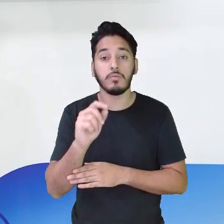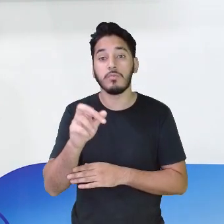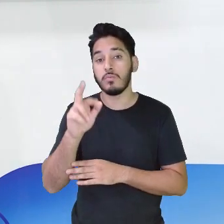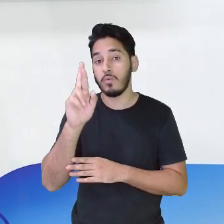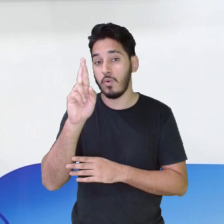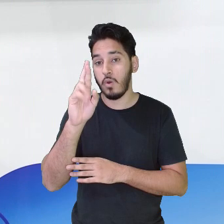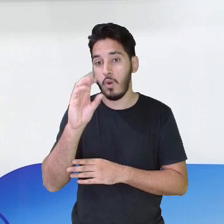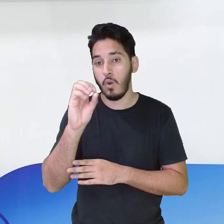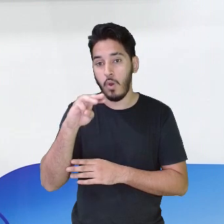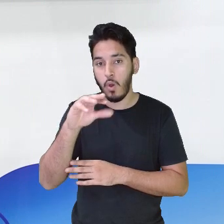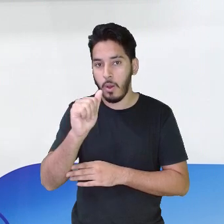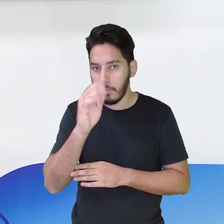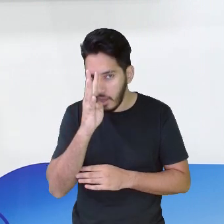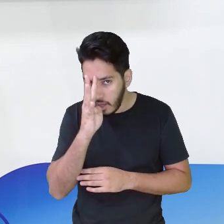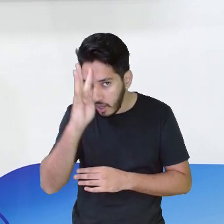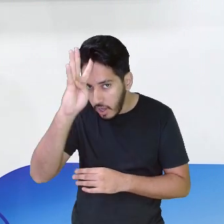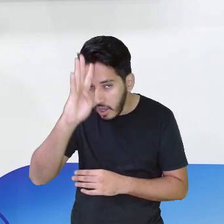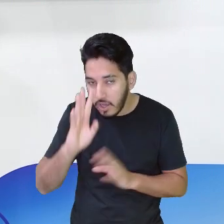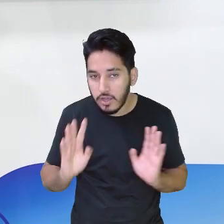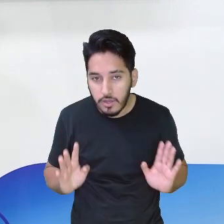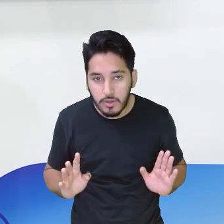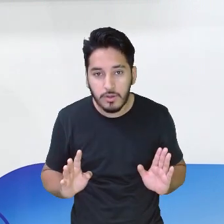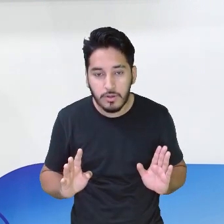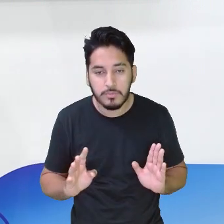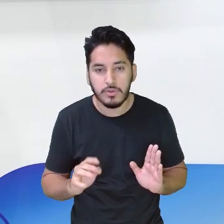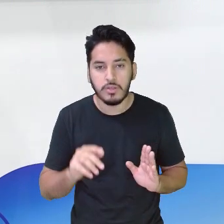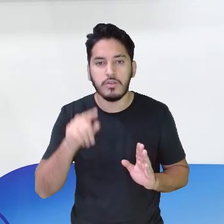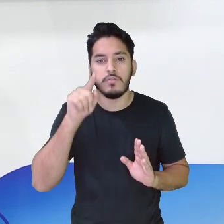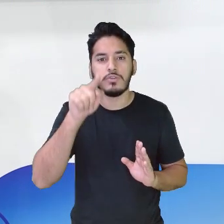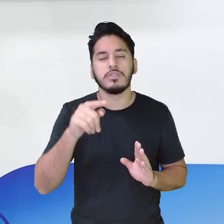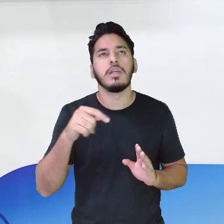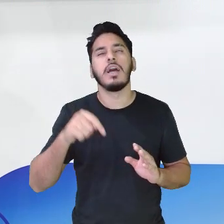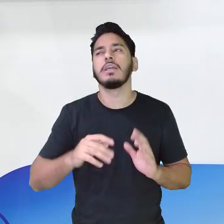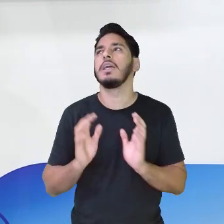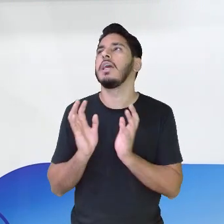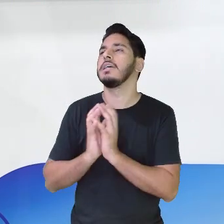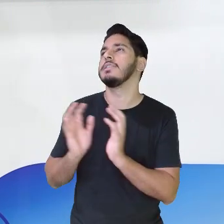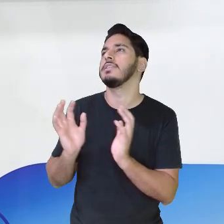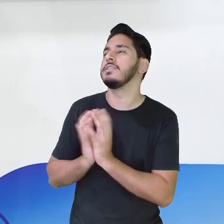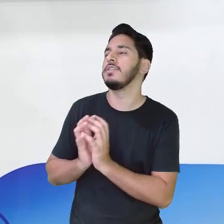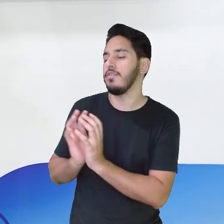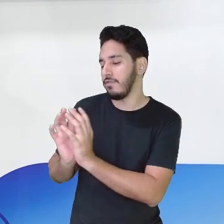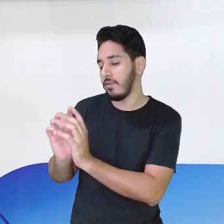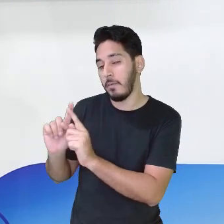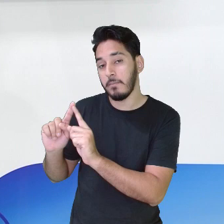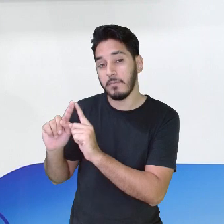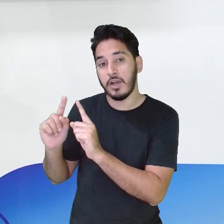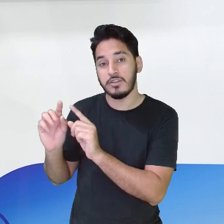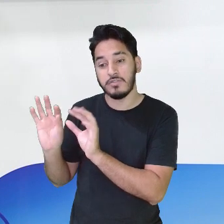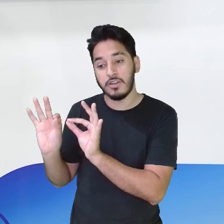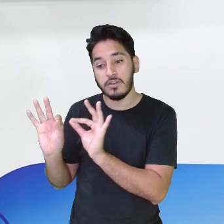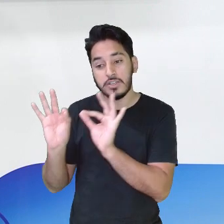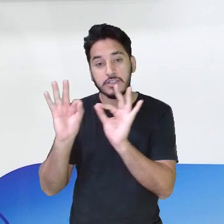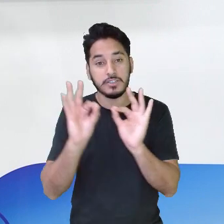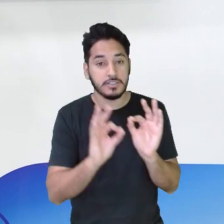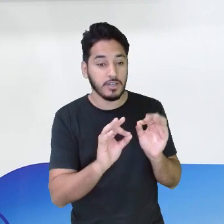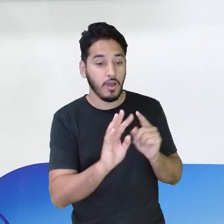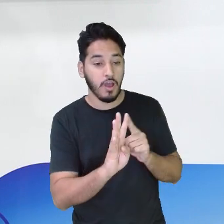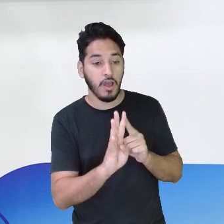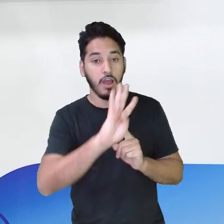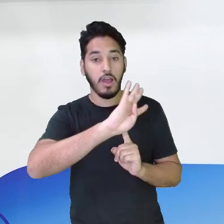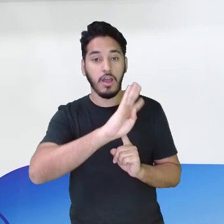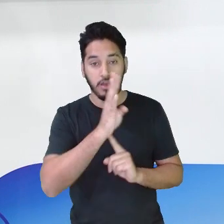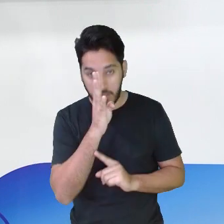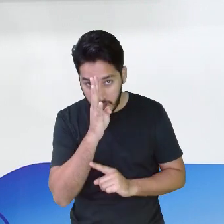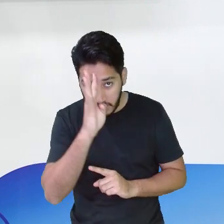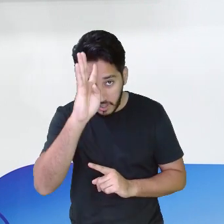Roma. Olha que chique. Você está em Recife, mas vai passear um pouco sobre Roma,